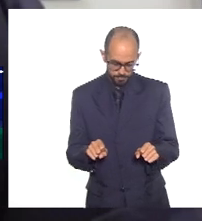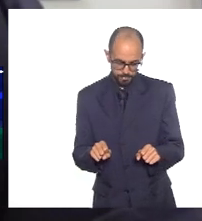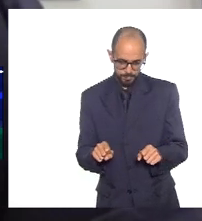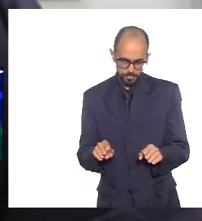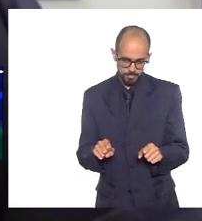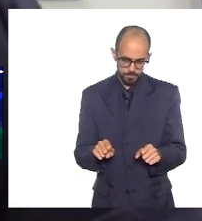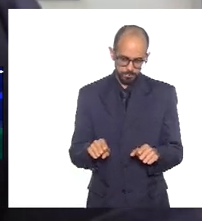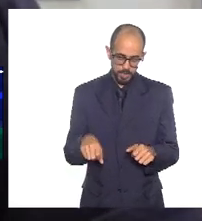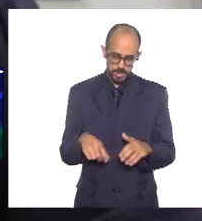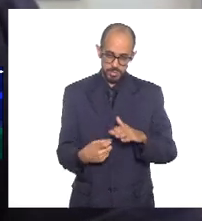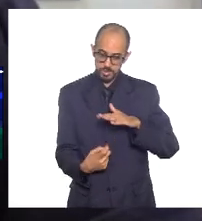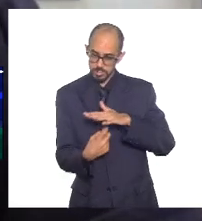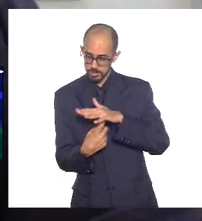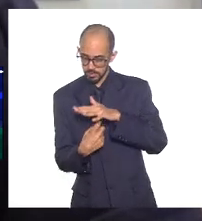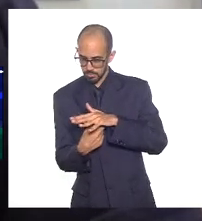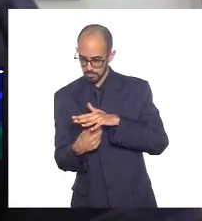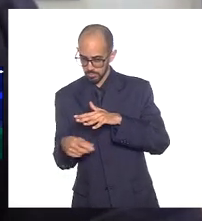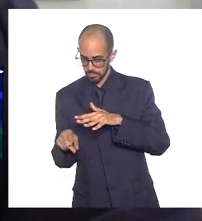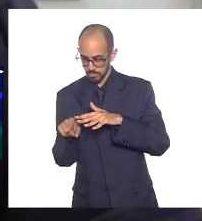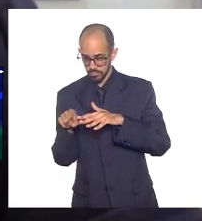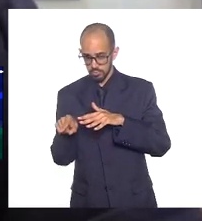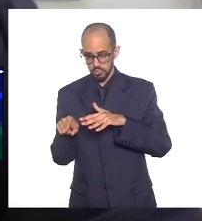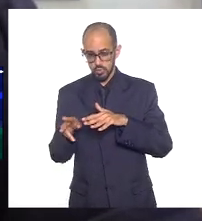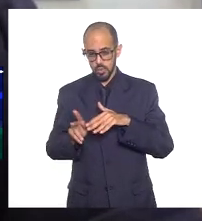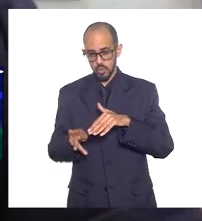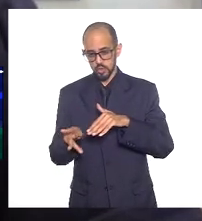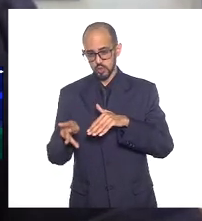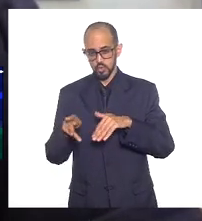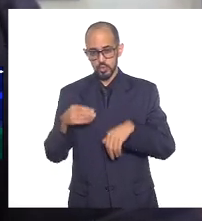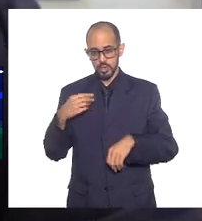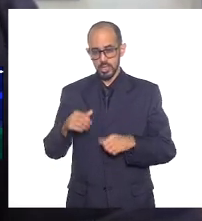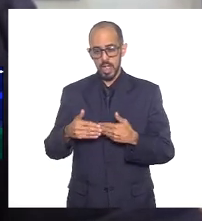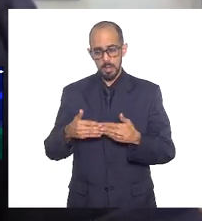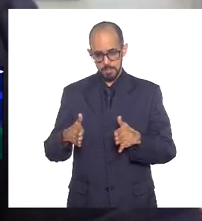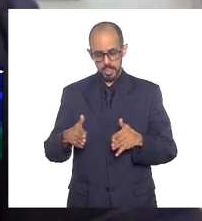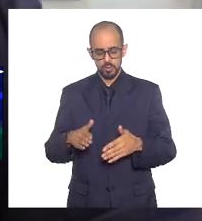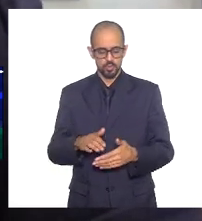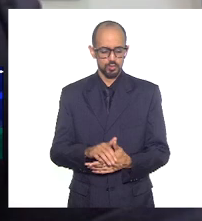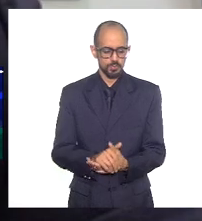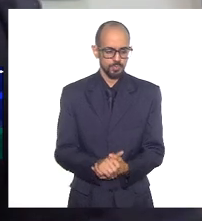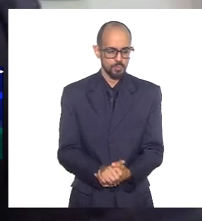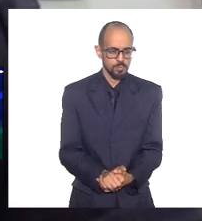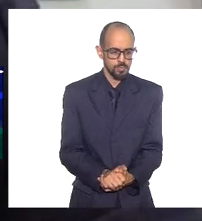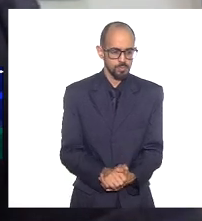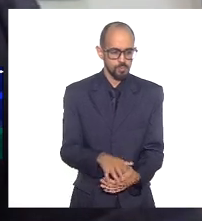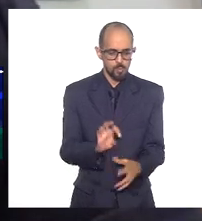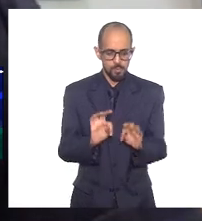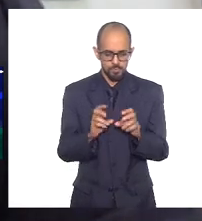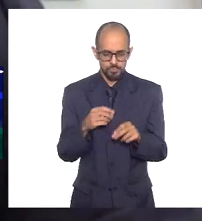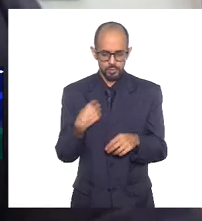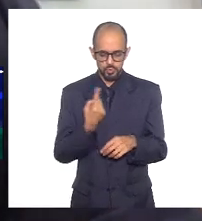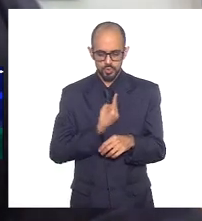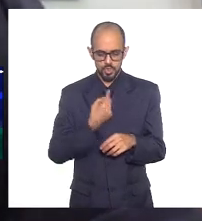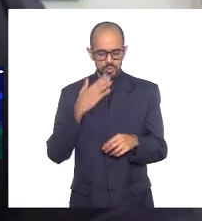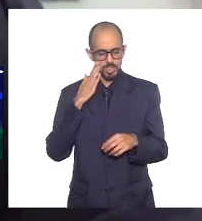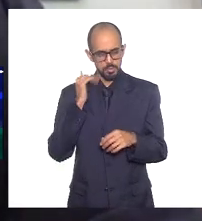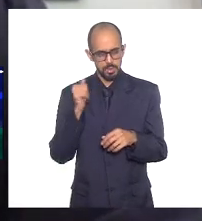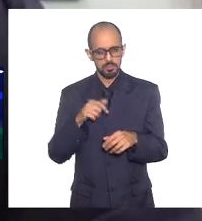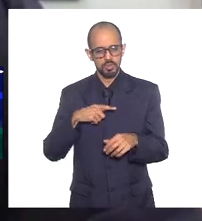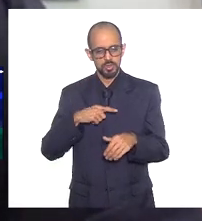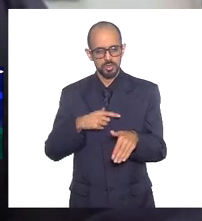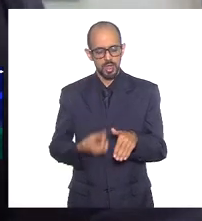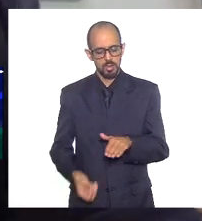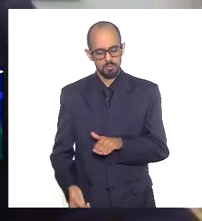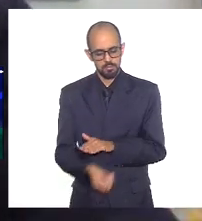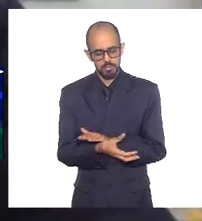unidades de saúde possam se manter se manterem abertas todos nós sabemos que há muitos desvios vivemos agora